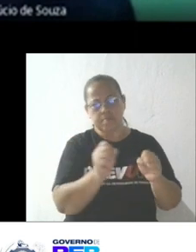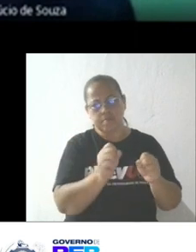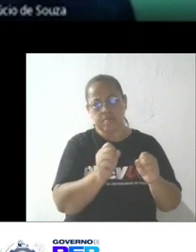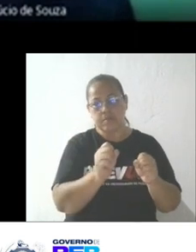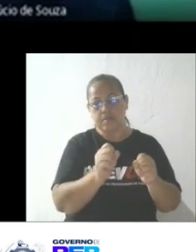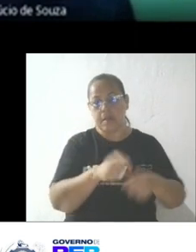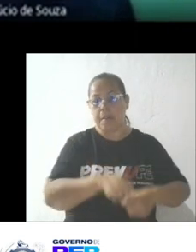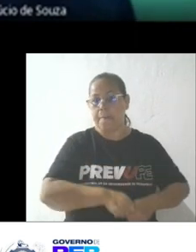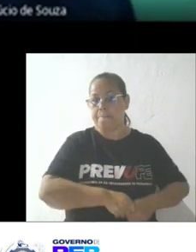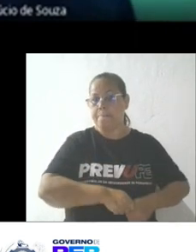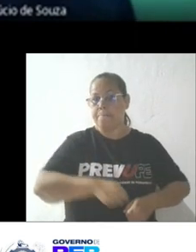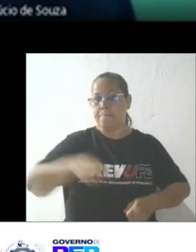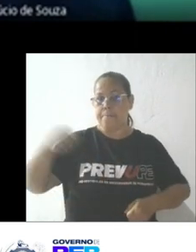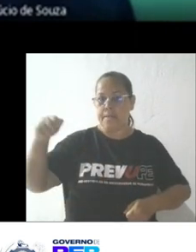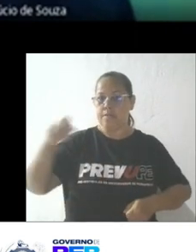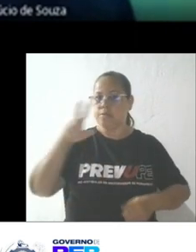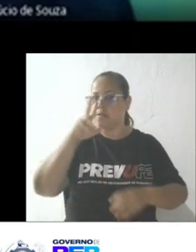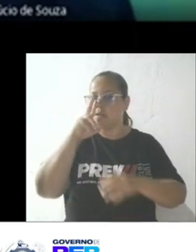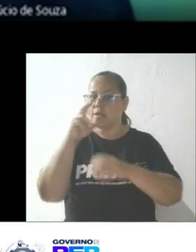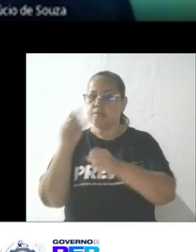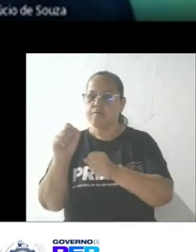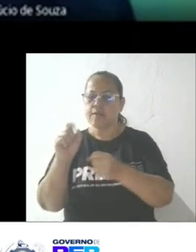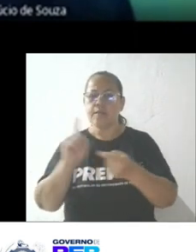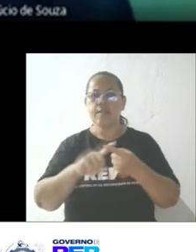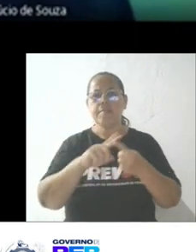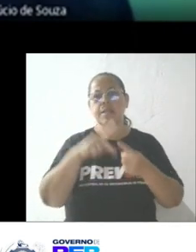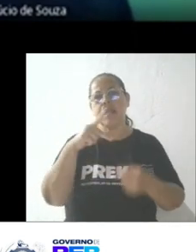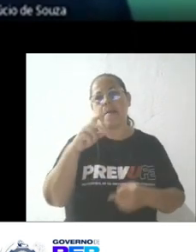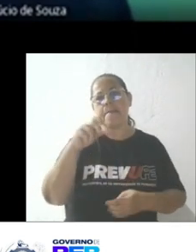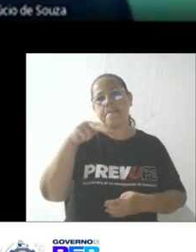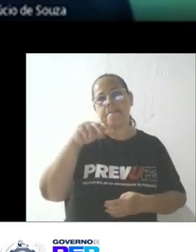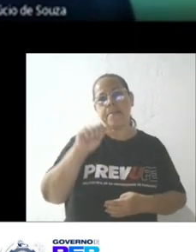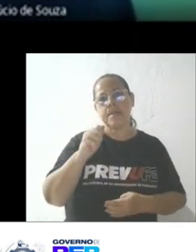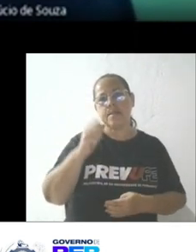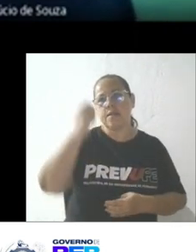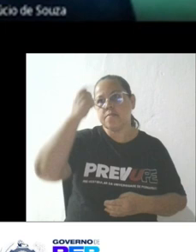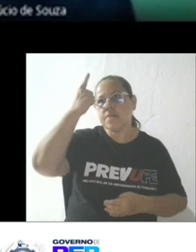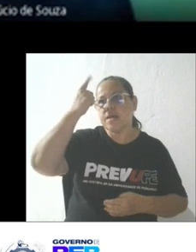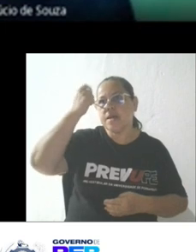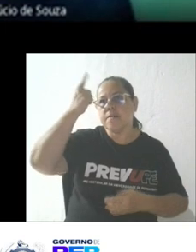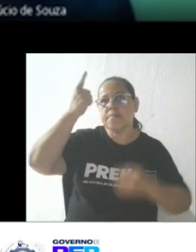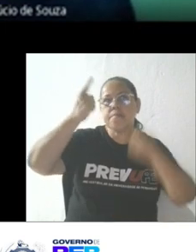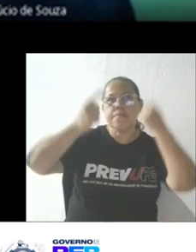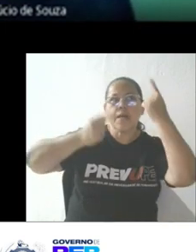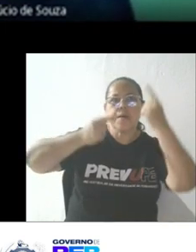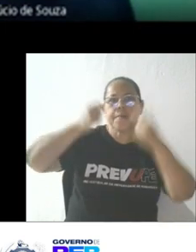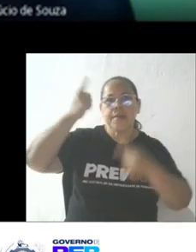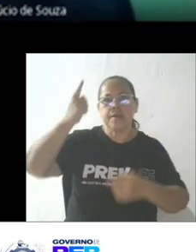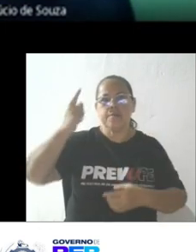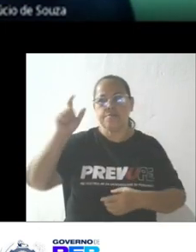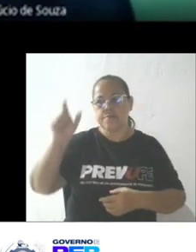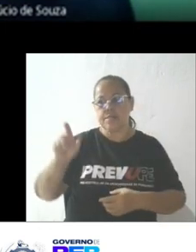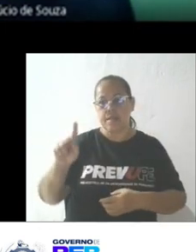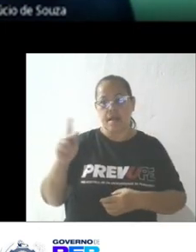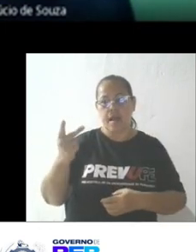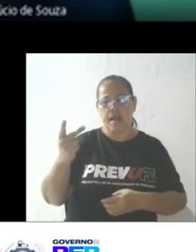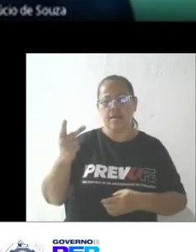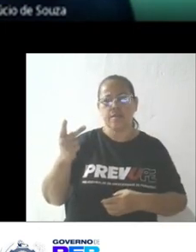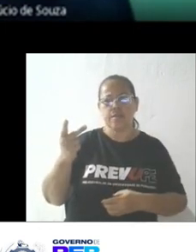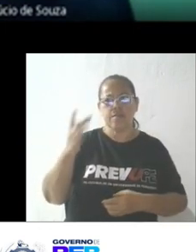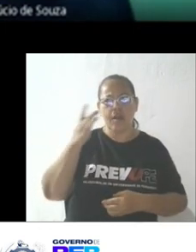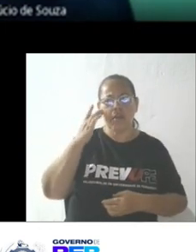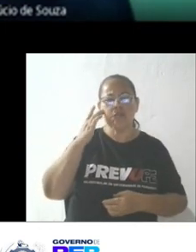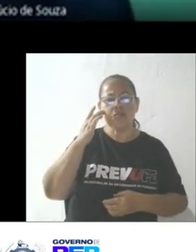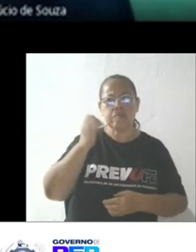remete à força e o poder da pena que se refere às ideias H considera efetivo o uso das